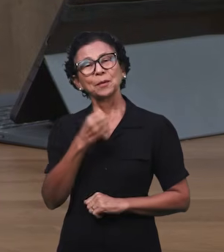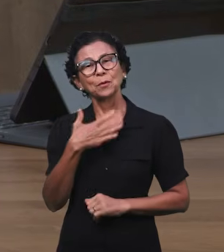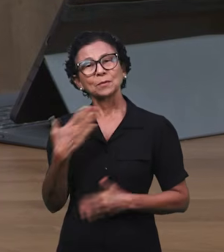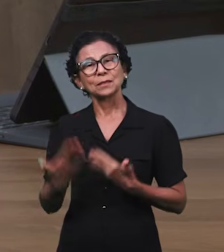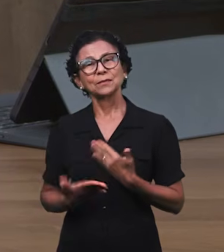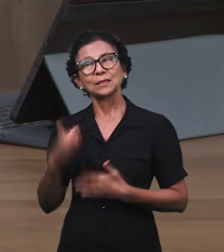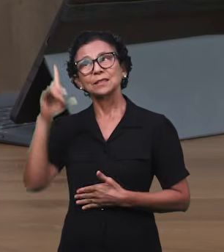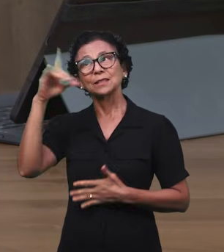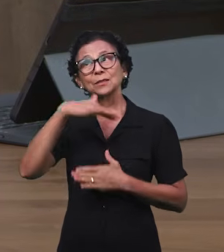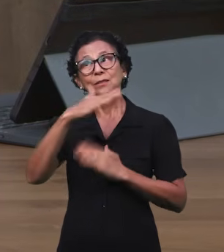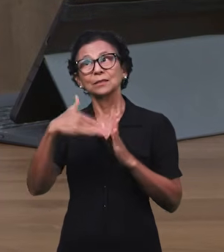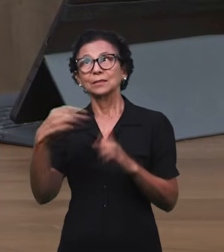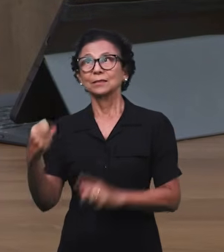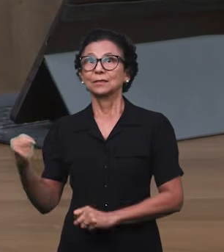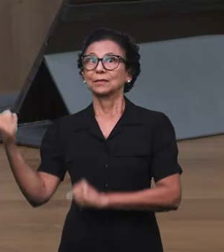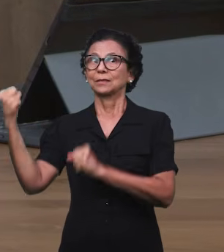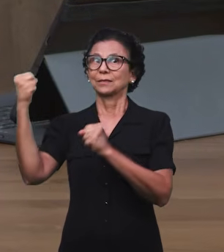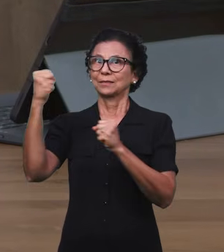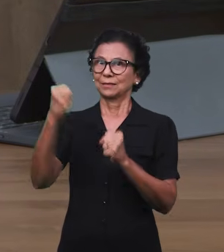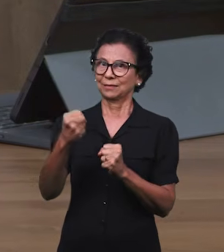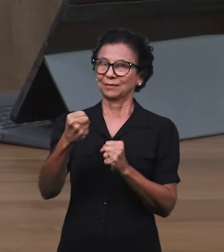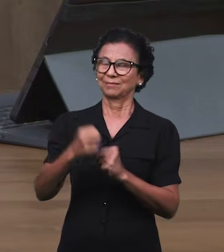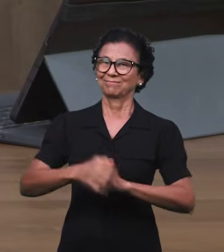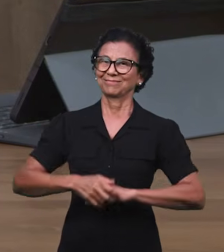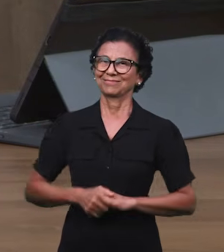ficou até aqui, lembre-se,